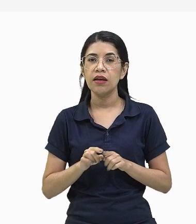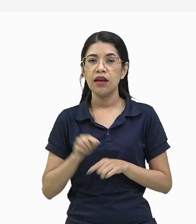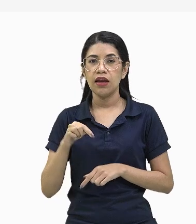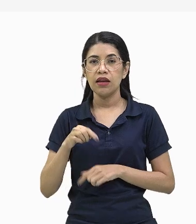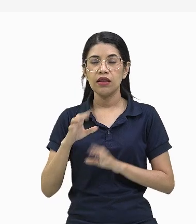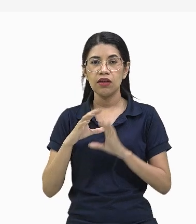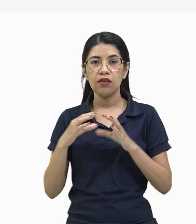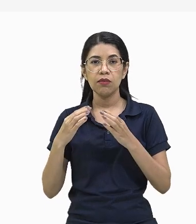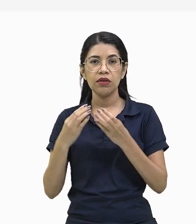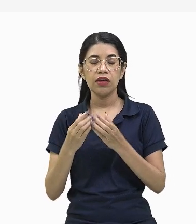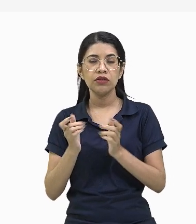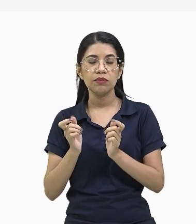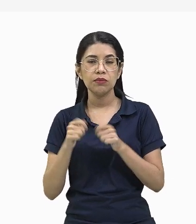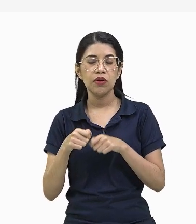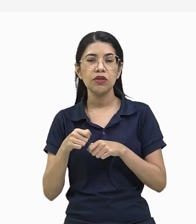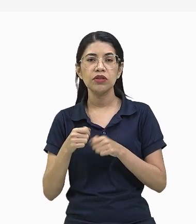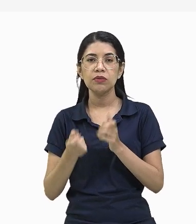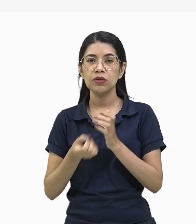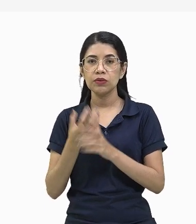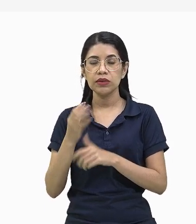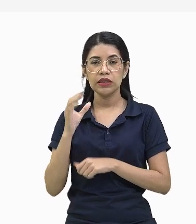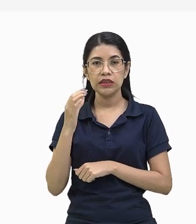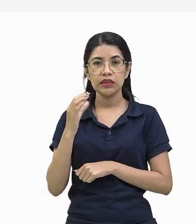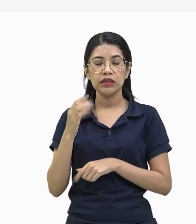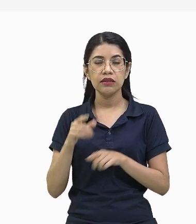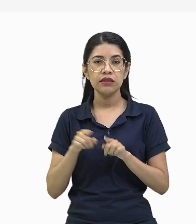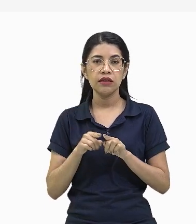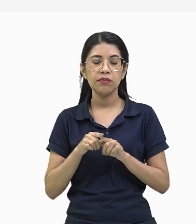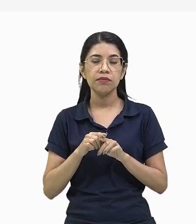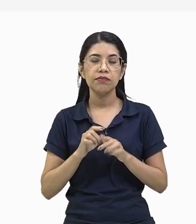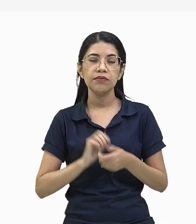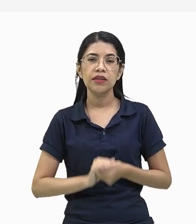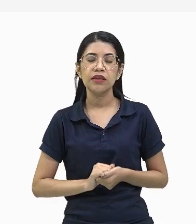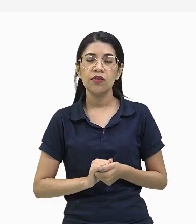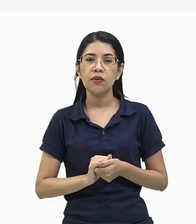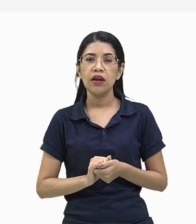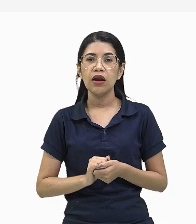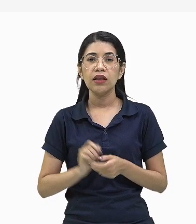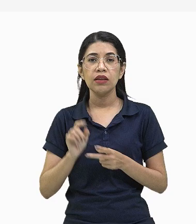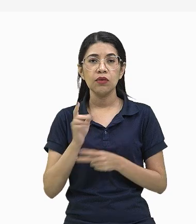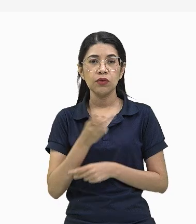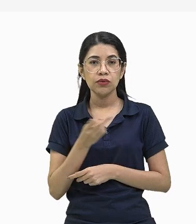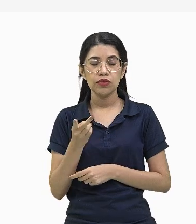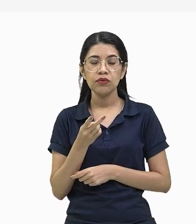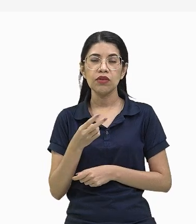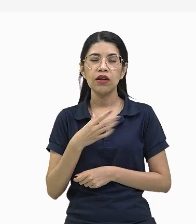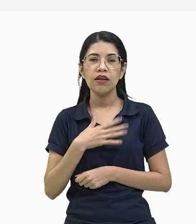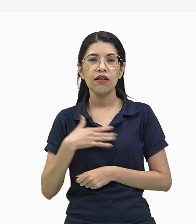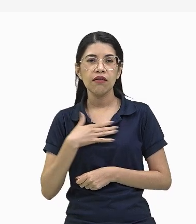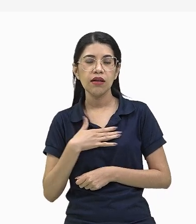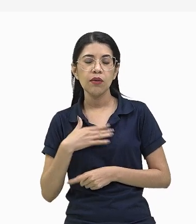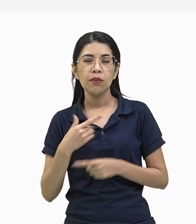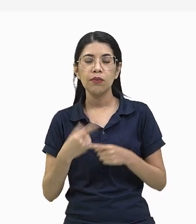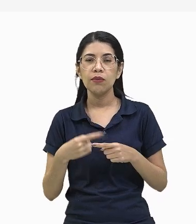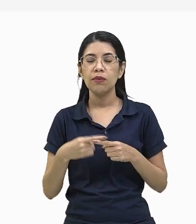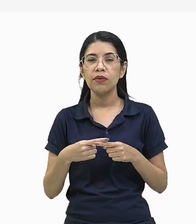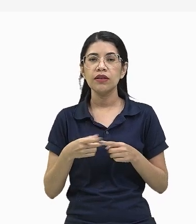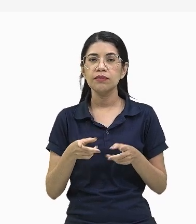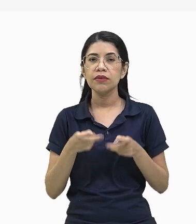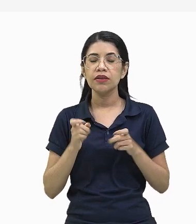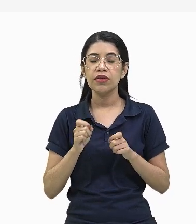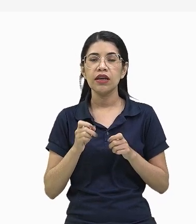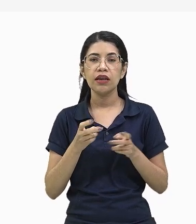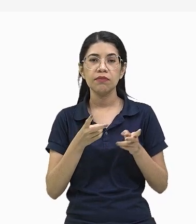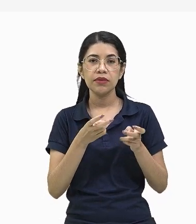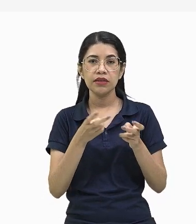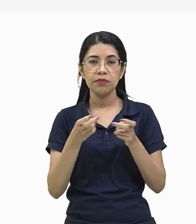comunidade dá para fazer ciência. Então, eles ficam todos contentes, né? De que a partir de uma